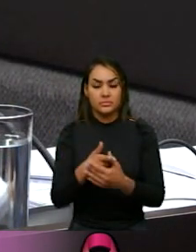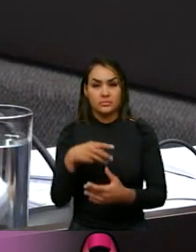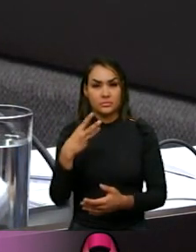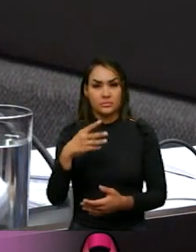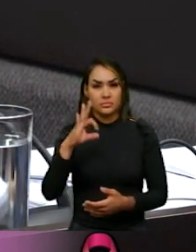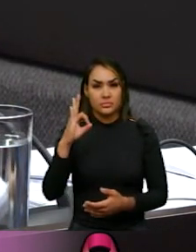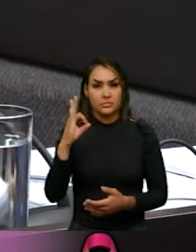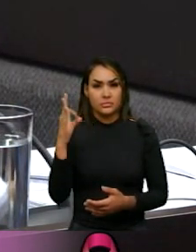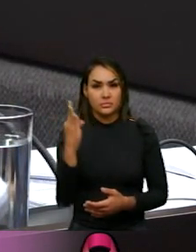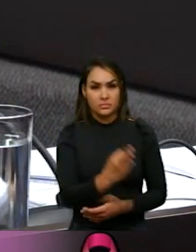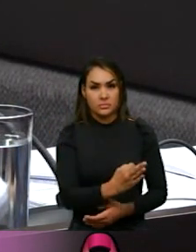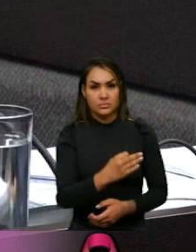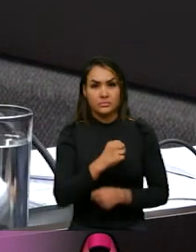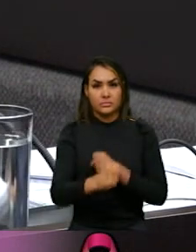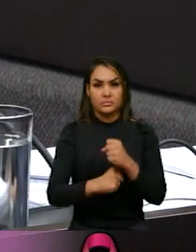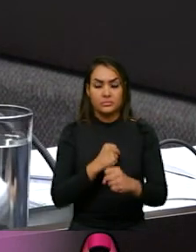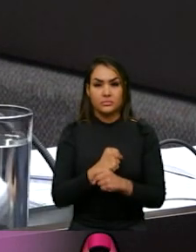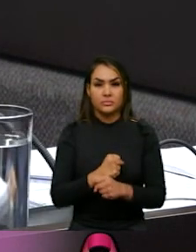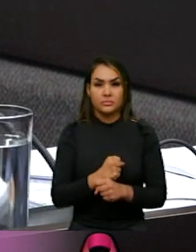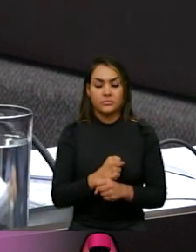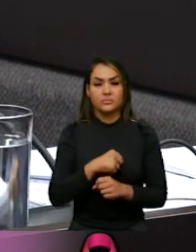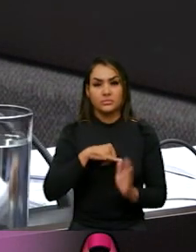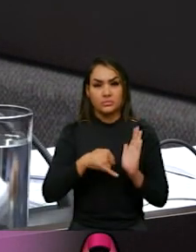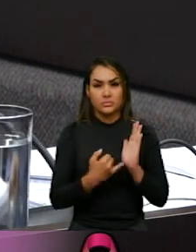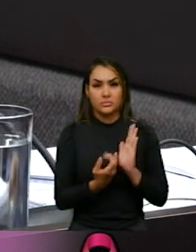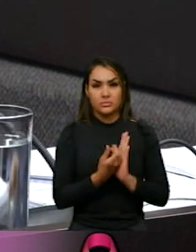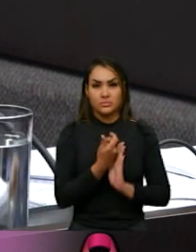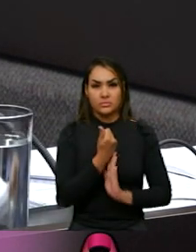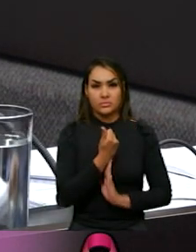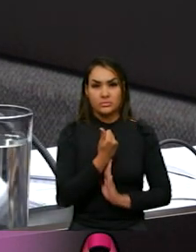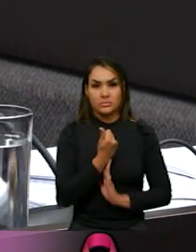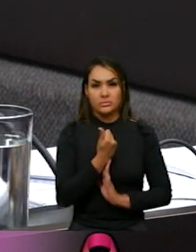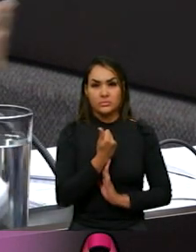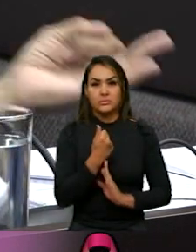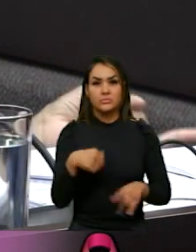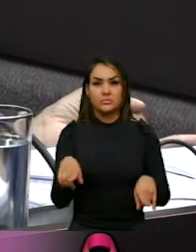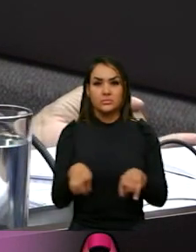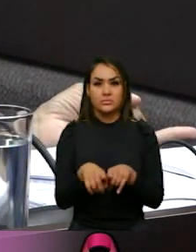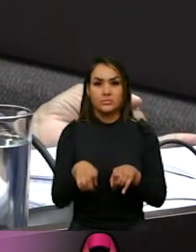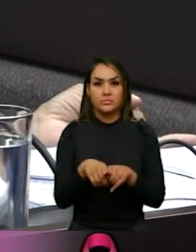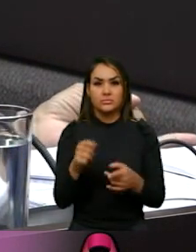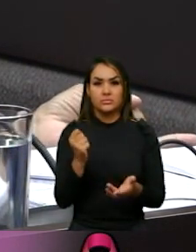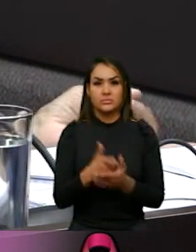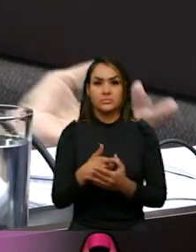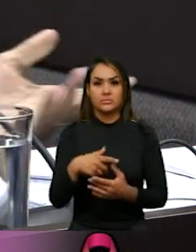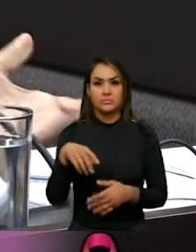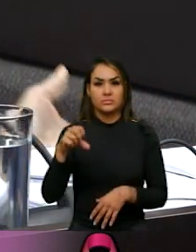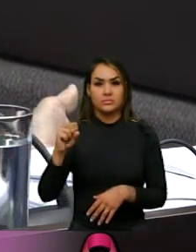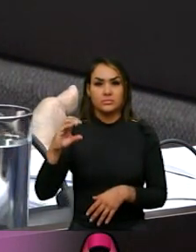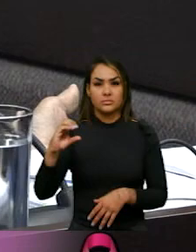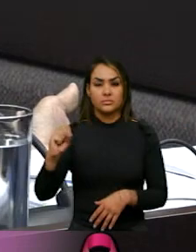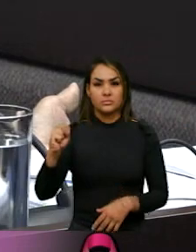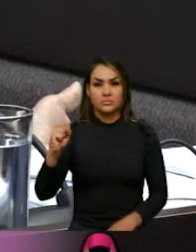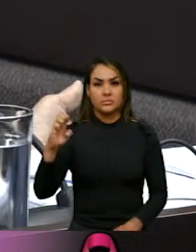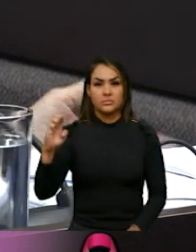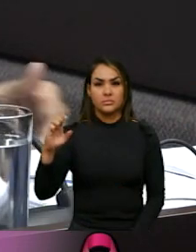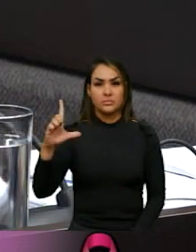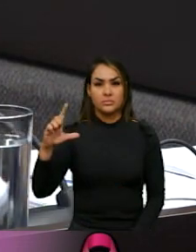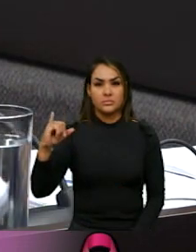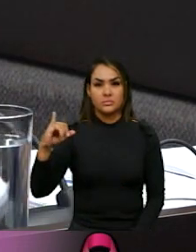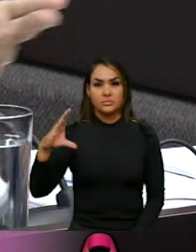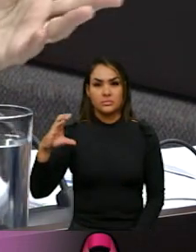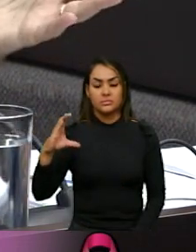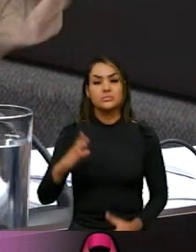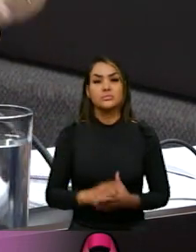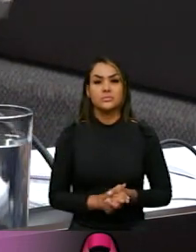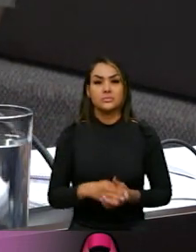3% ao ano, a taxa de juros, mais a taxa Selic, que é um valor infinitamente baixo